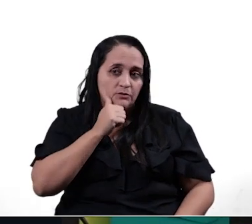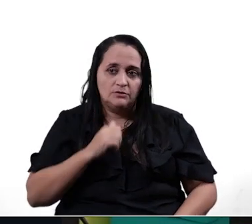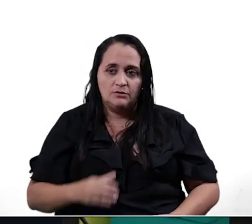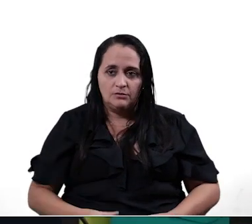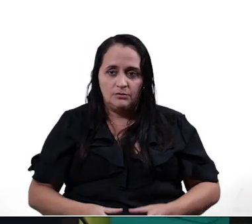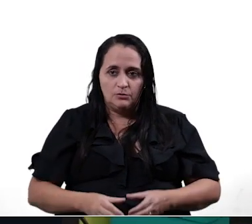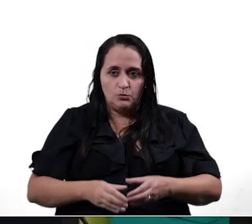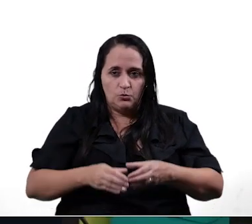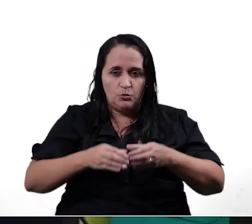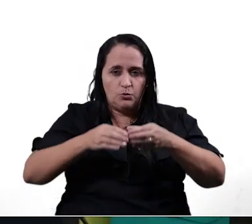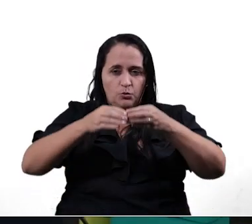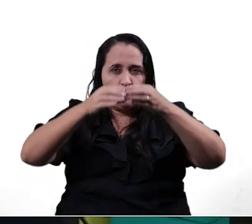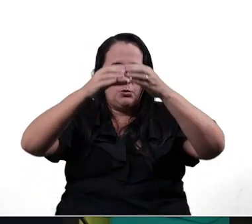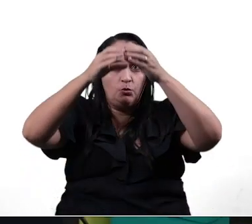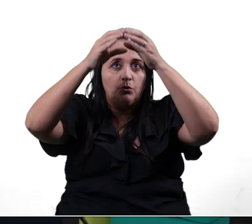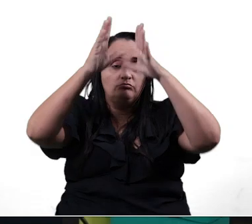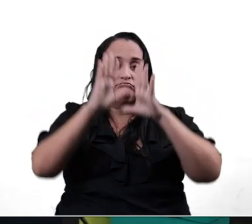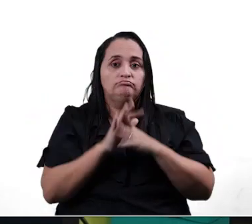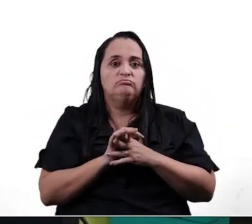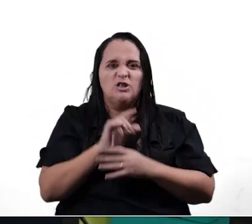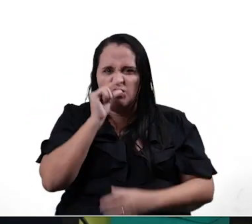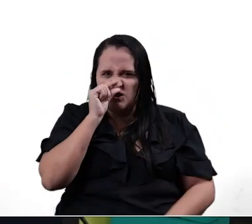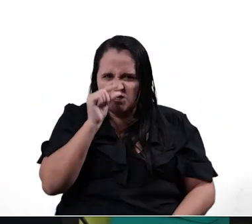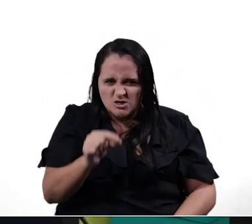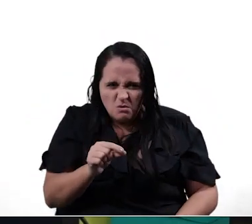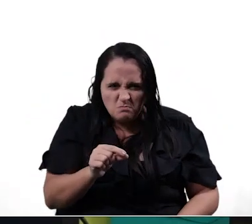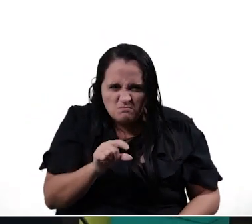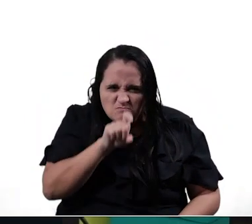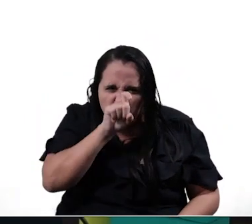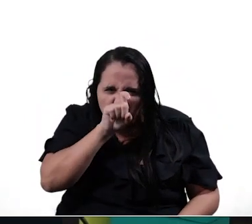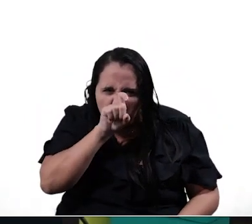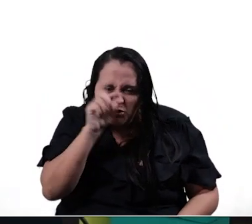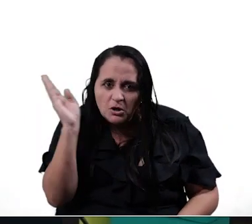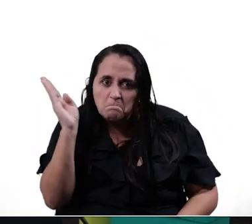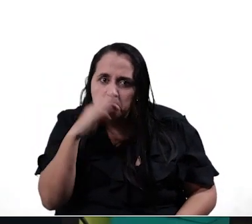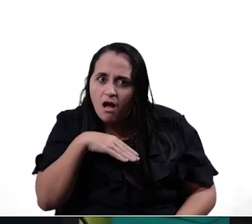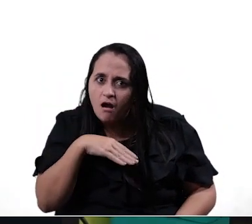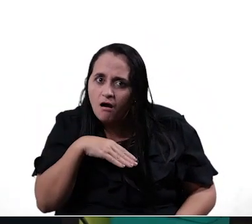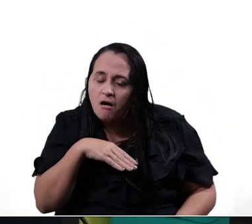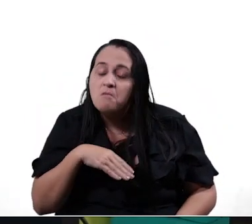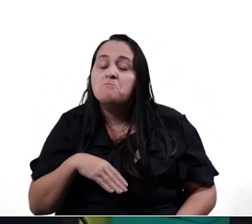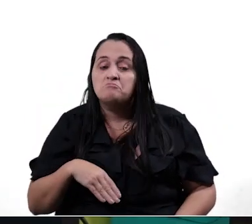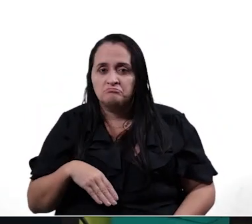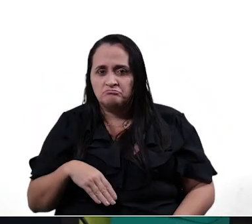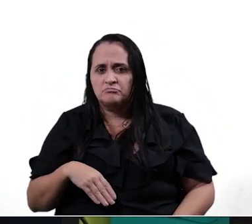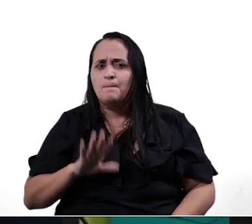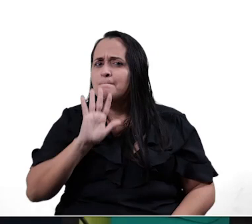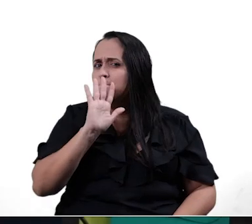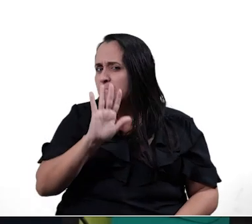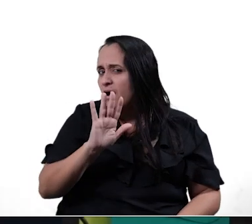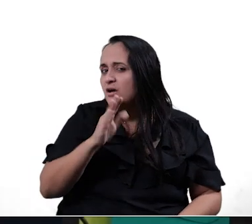uma bruxa malvada. E como ela ficava cantando, tinha uma voz linda, por ali sempre passava um